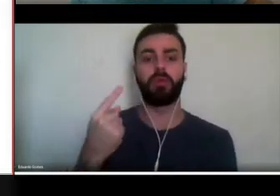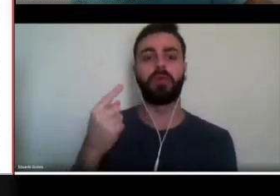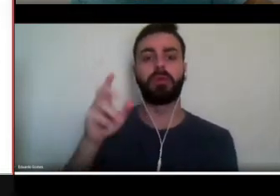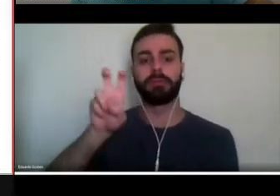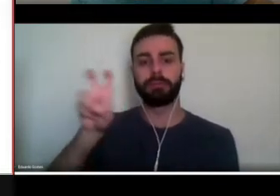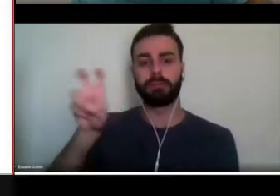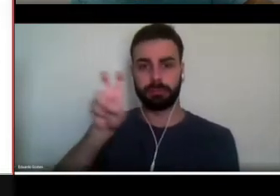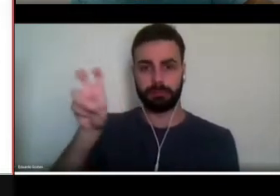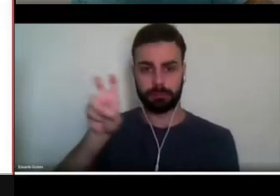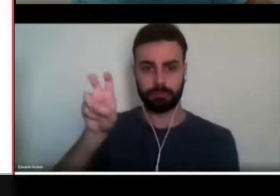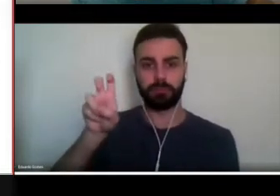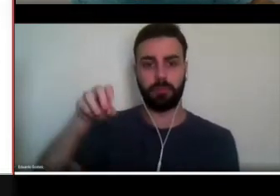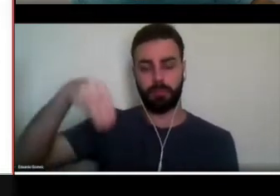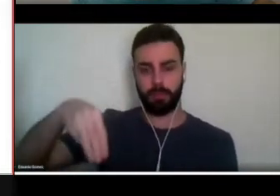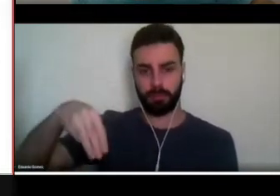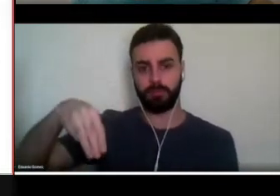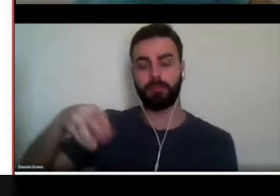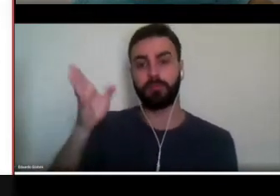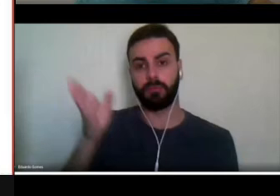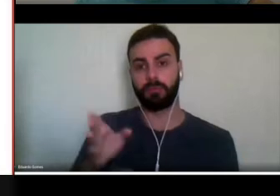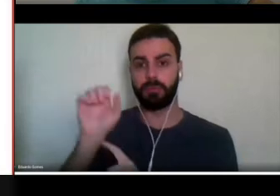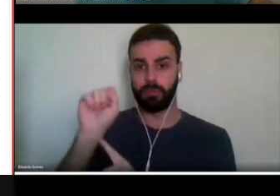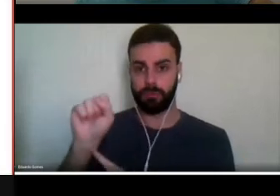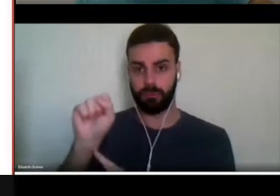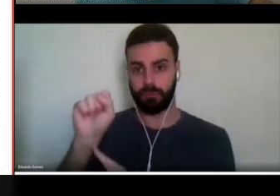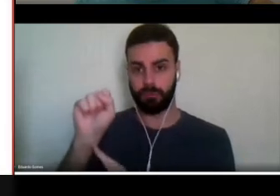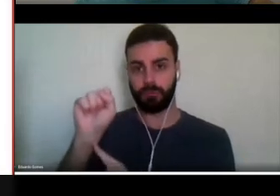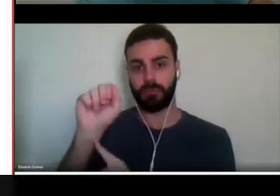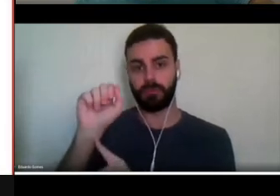metros por segundo ao quadrado.